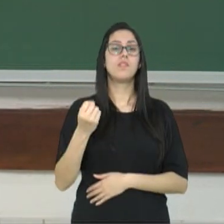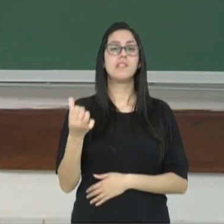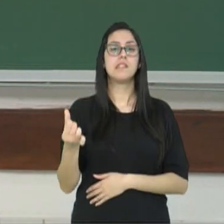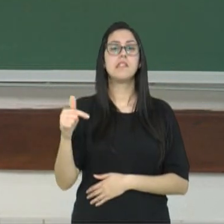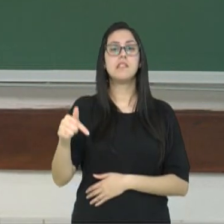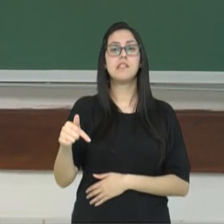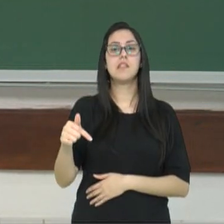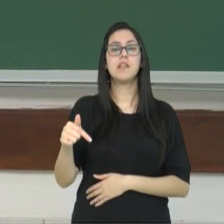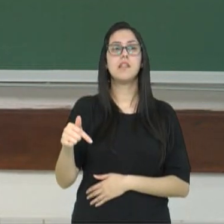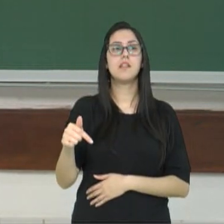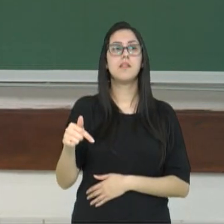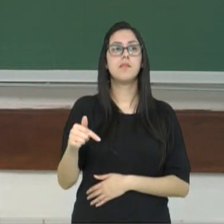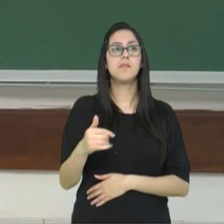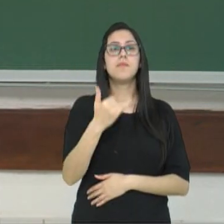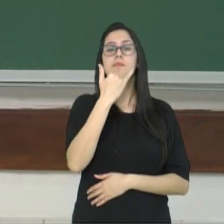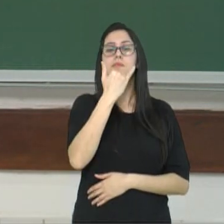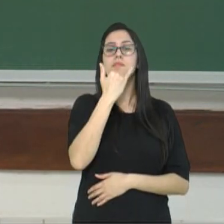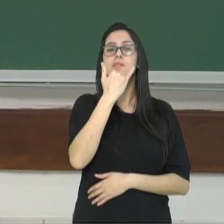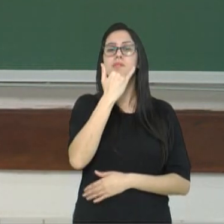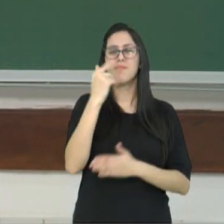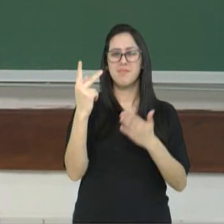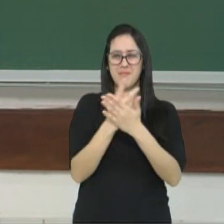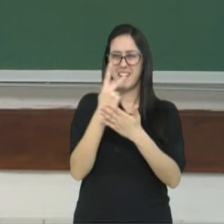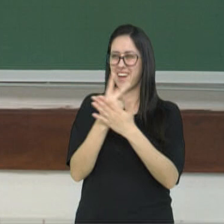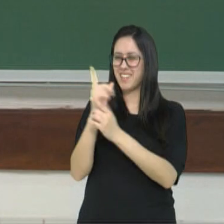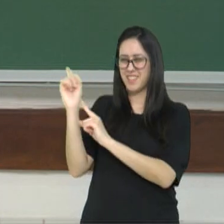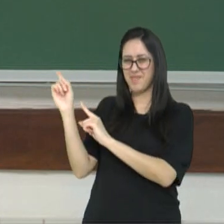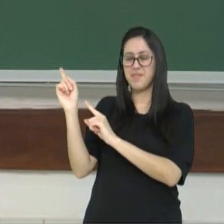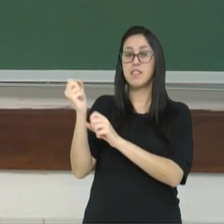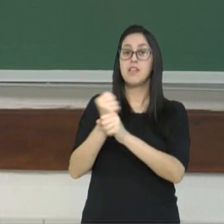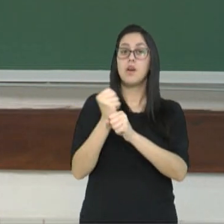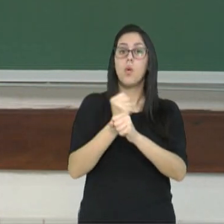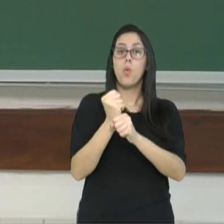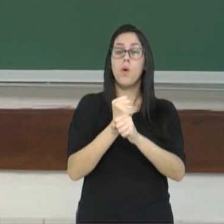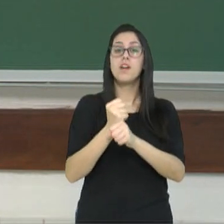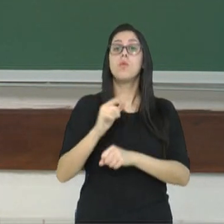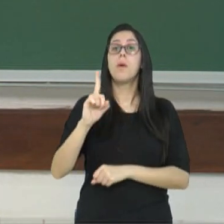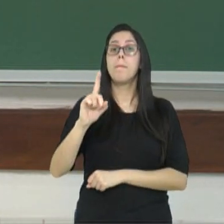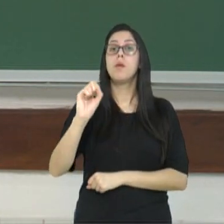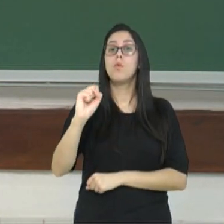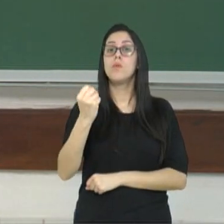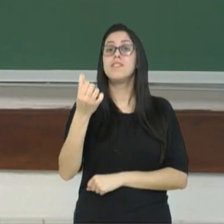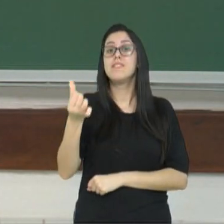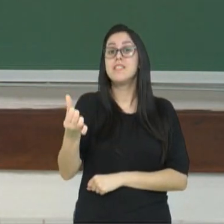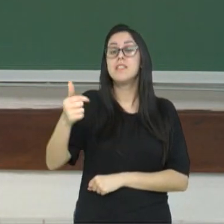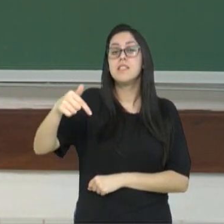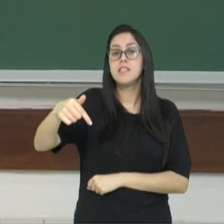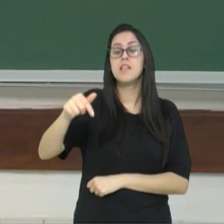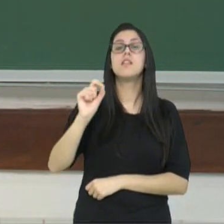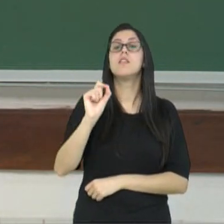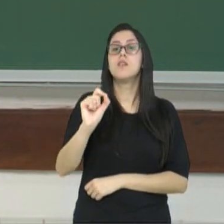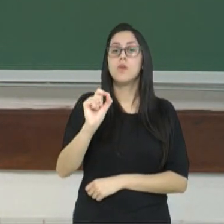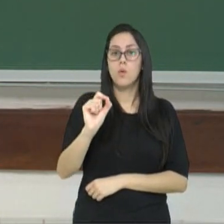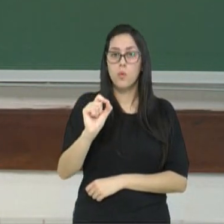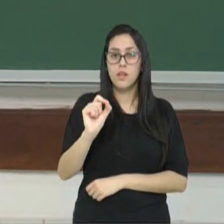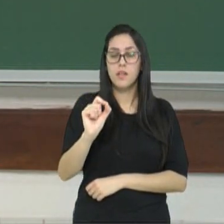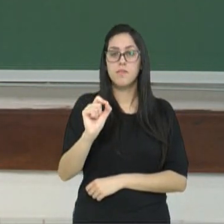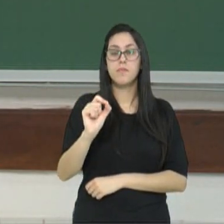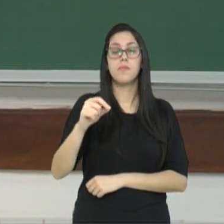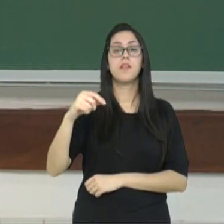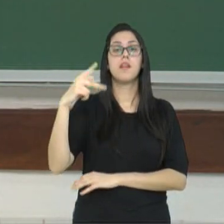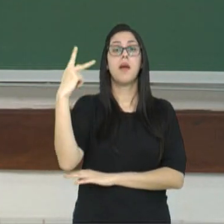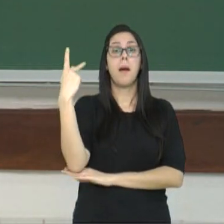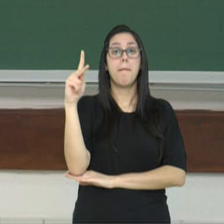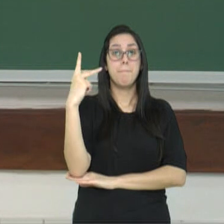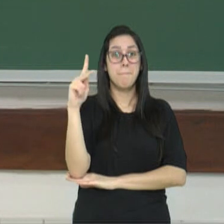1867, está errado aqui, é 1867 que a gente está falando, o Paraguai ele começa a lutar uma